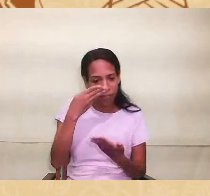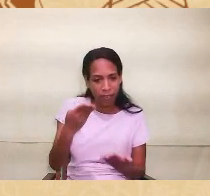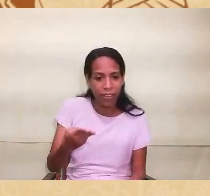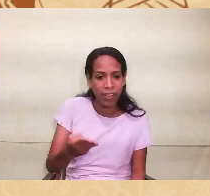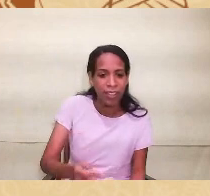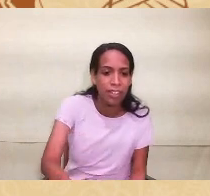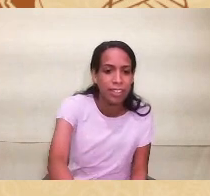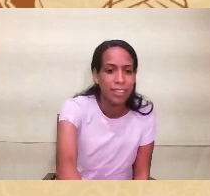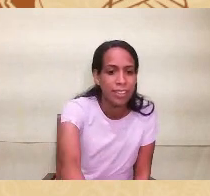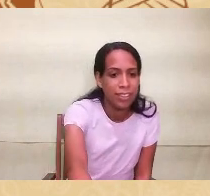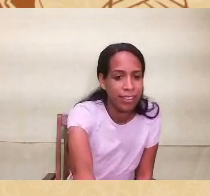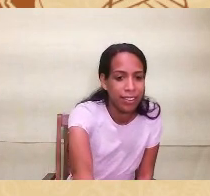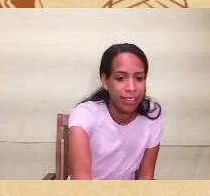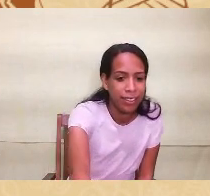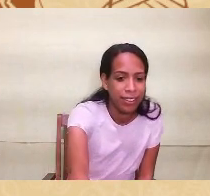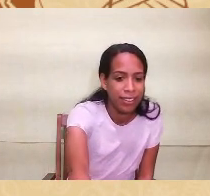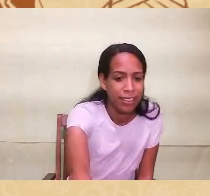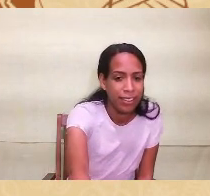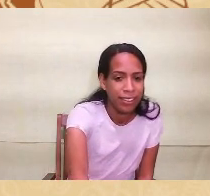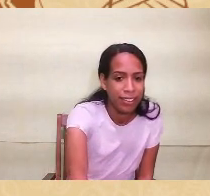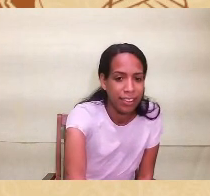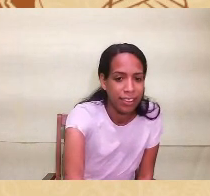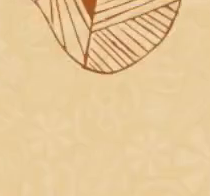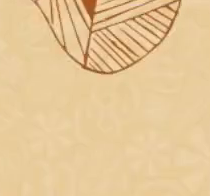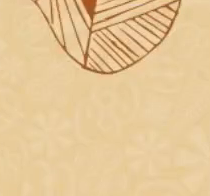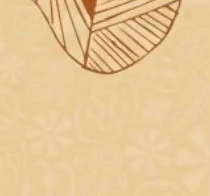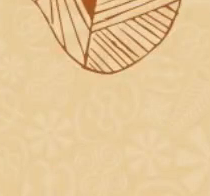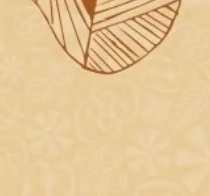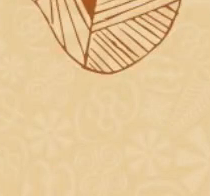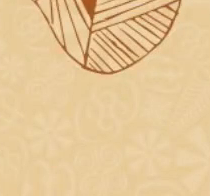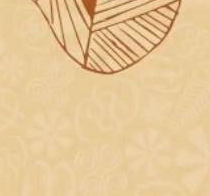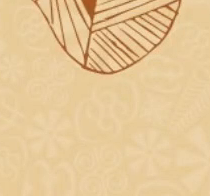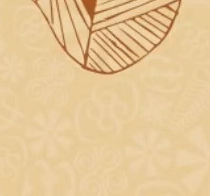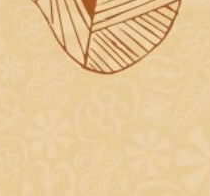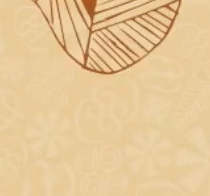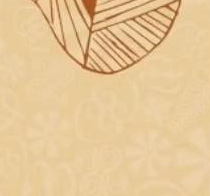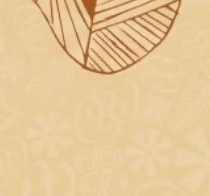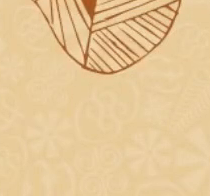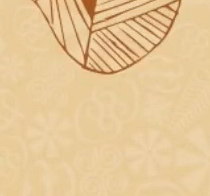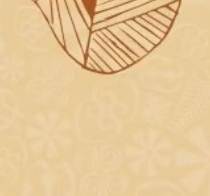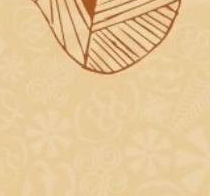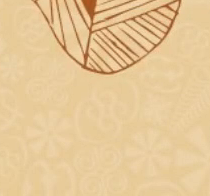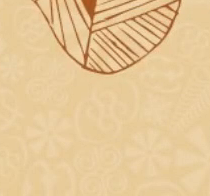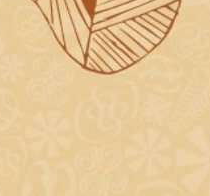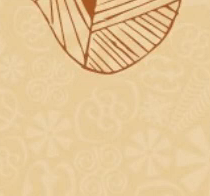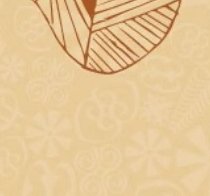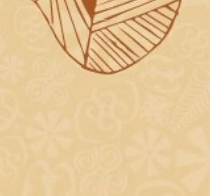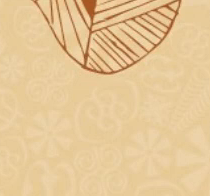Sempre um prazer ver vocês. Ai, Rosana.